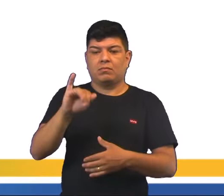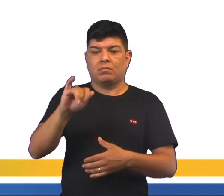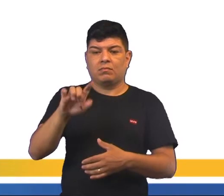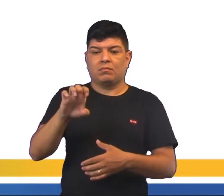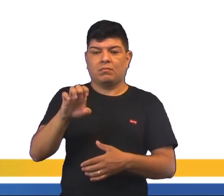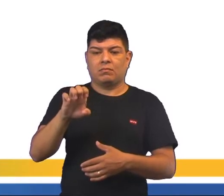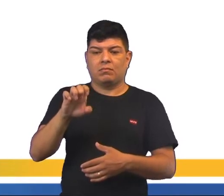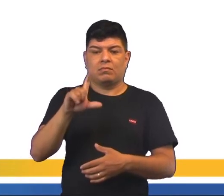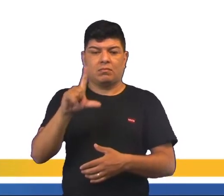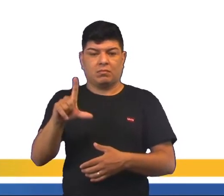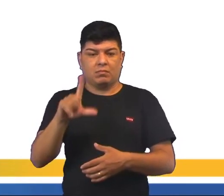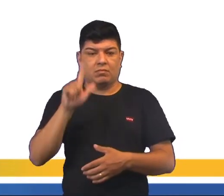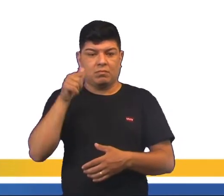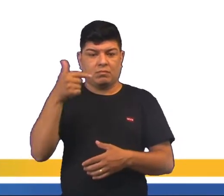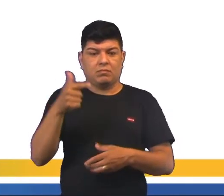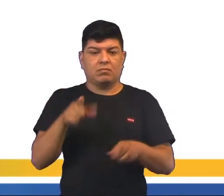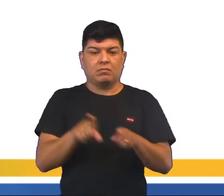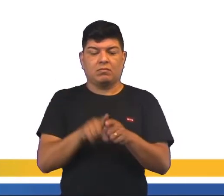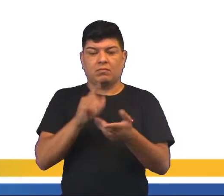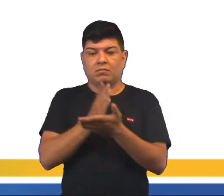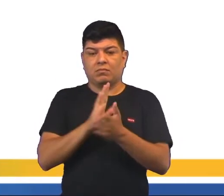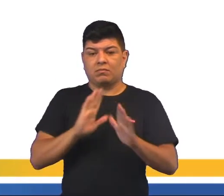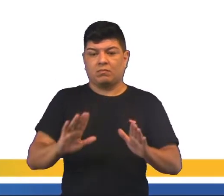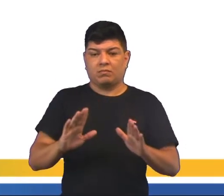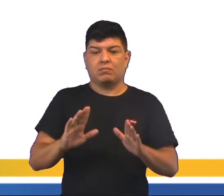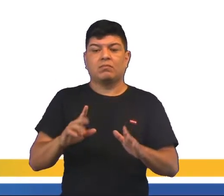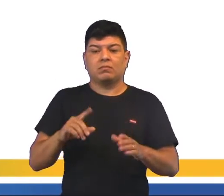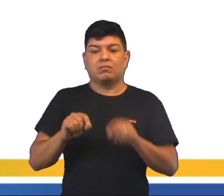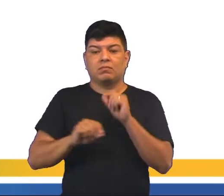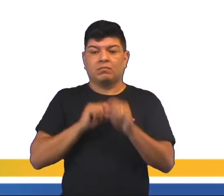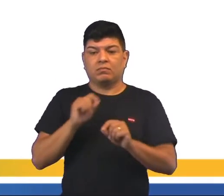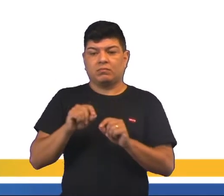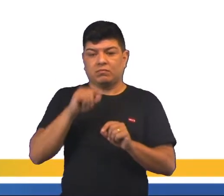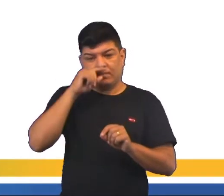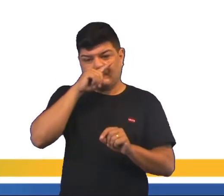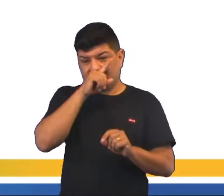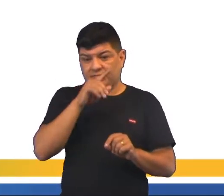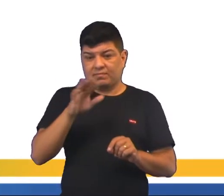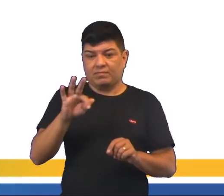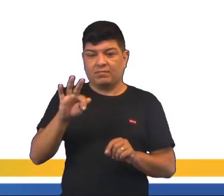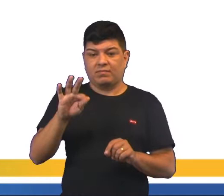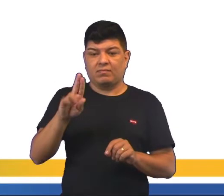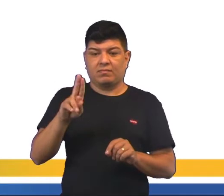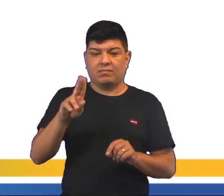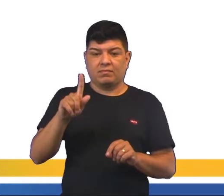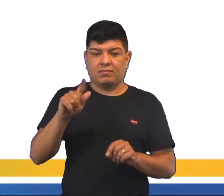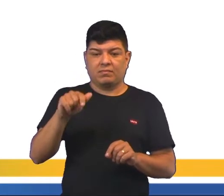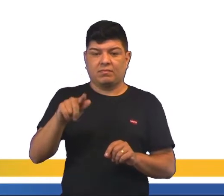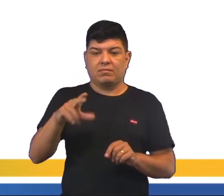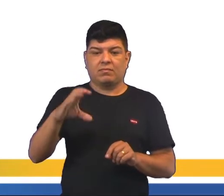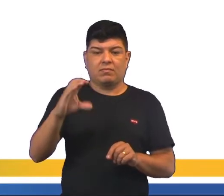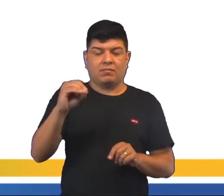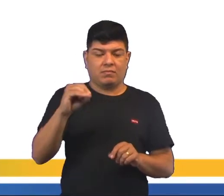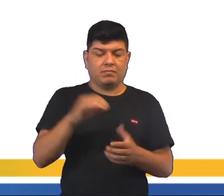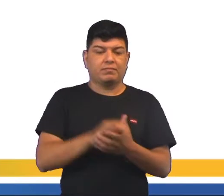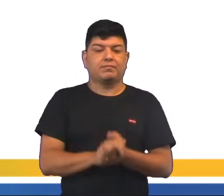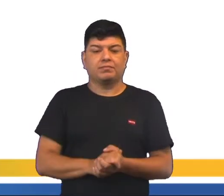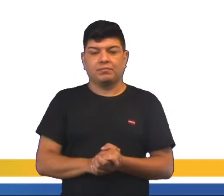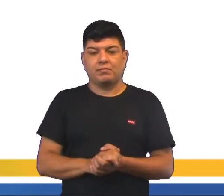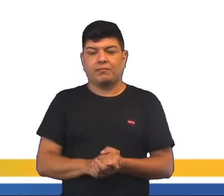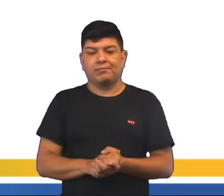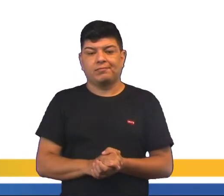outros guerrilheiros e visava a derrubada da ditadura de Fulgêncio Batista, né, que acontecia ali em Cuba.